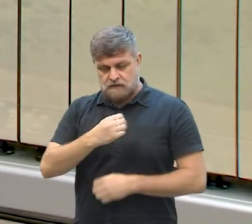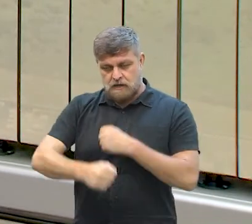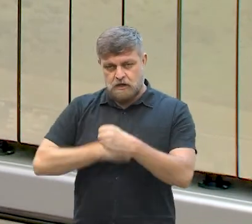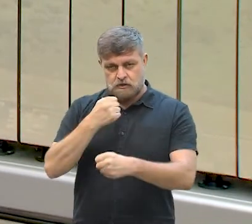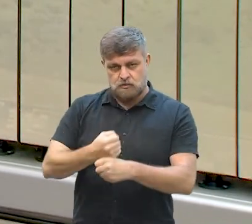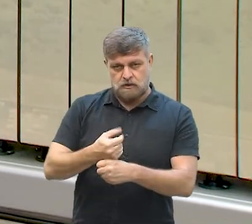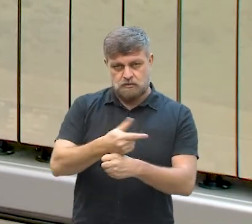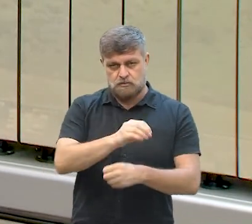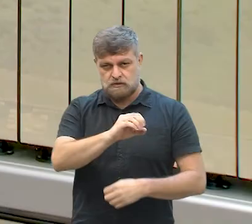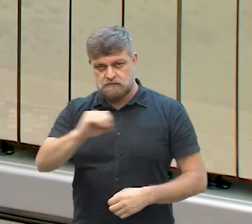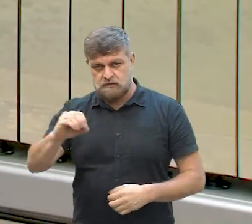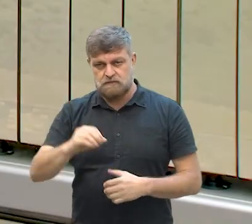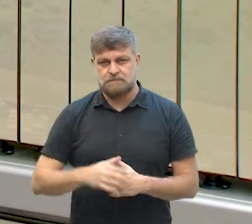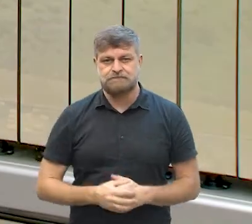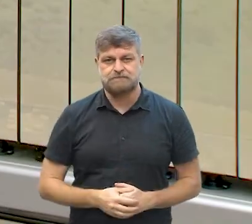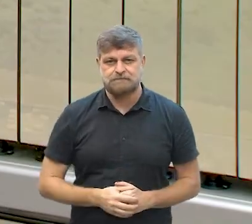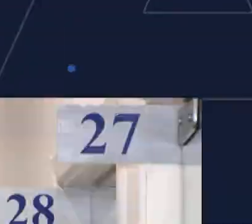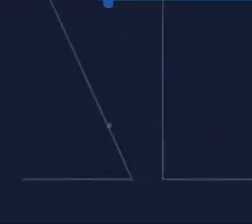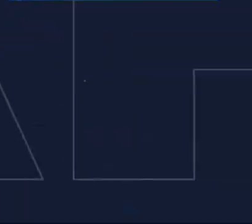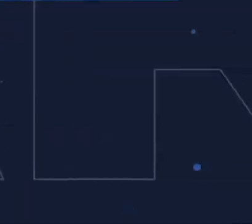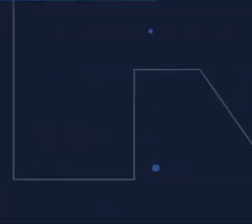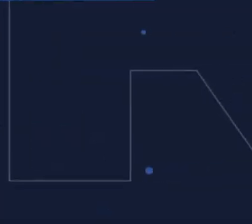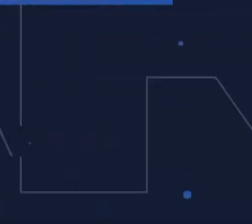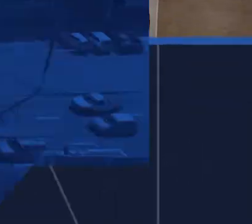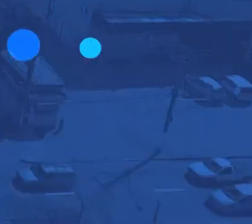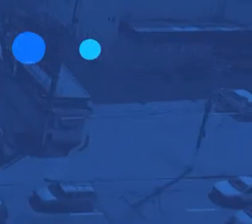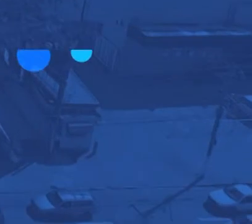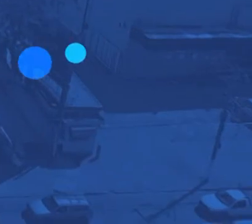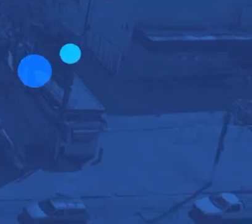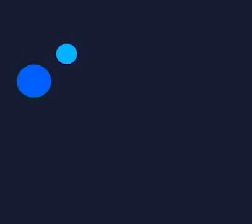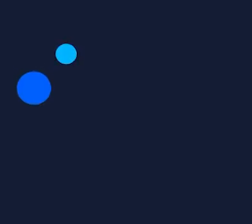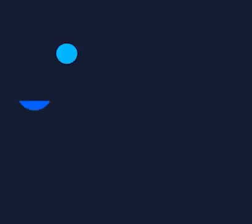minha vida, foi exatamente nos anos 2000.